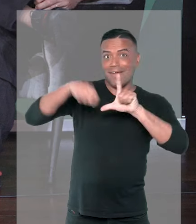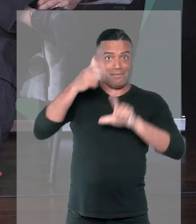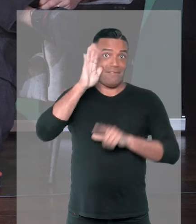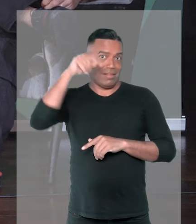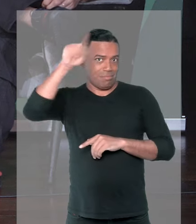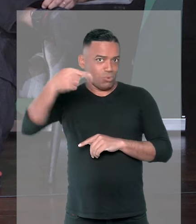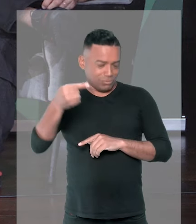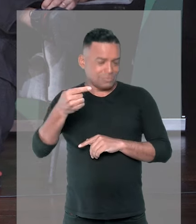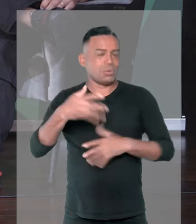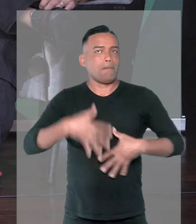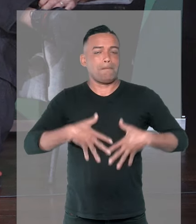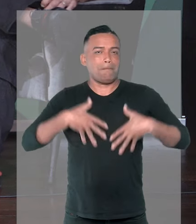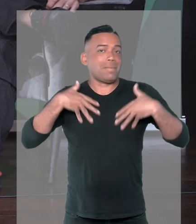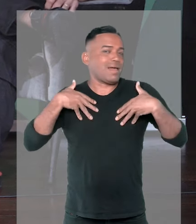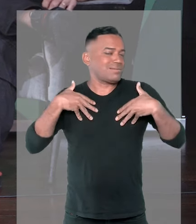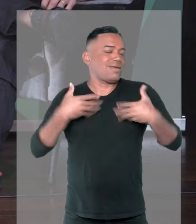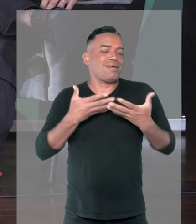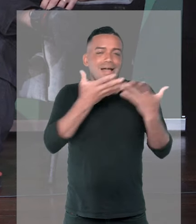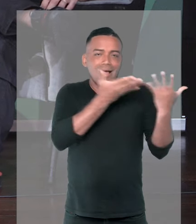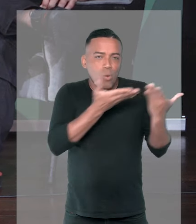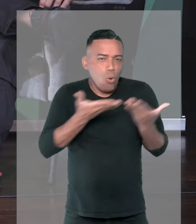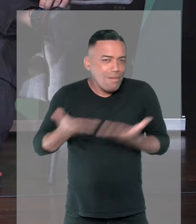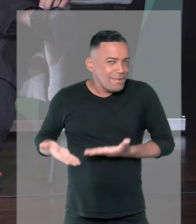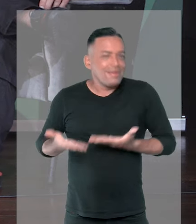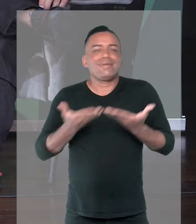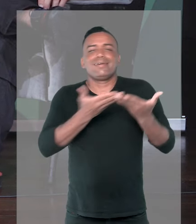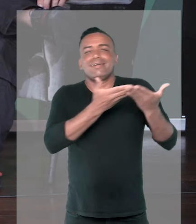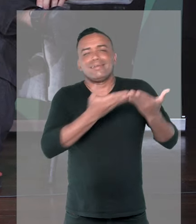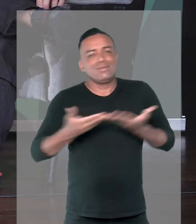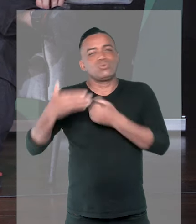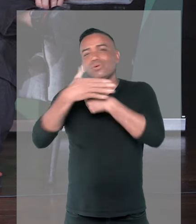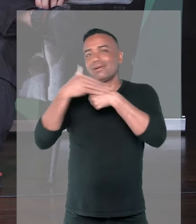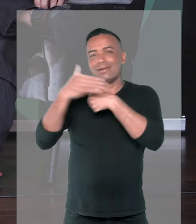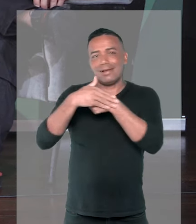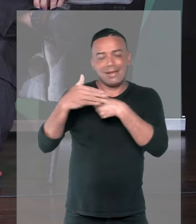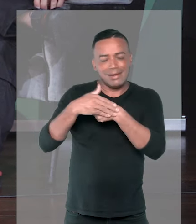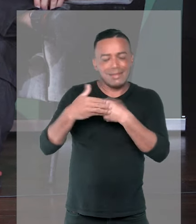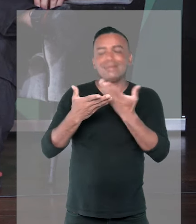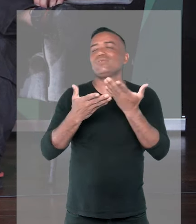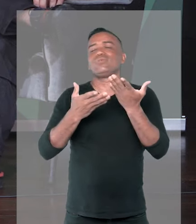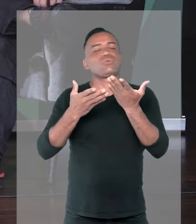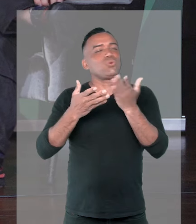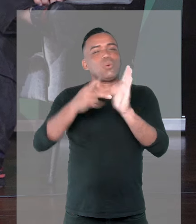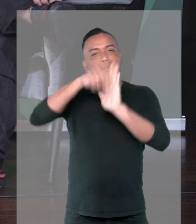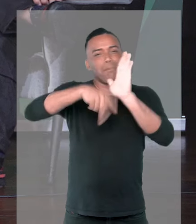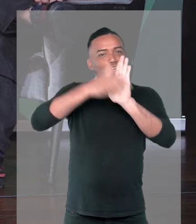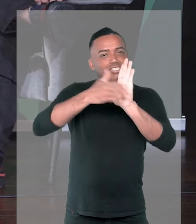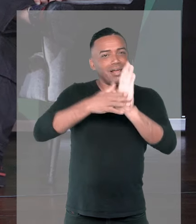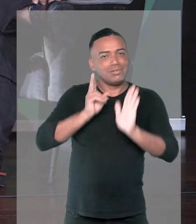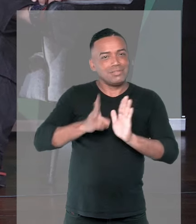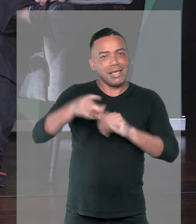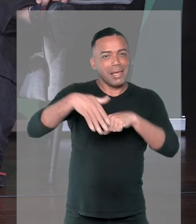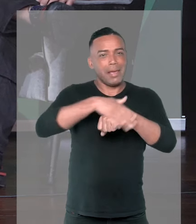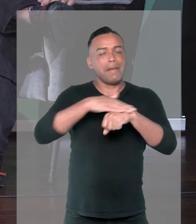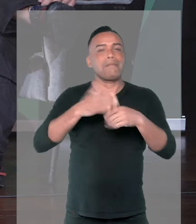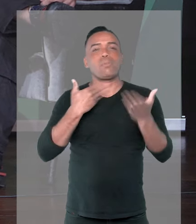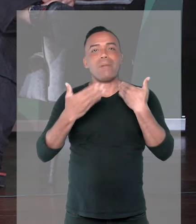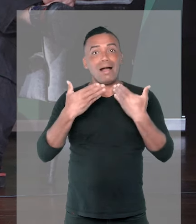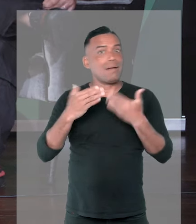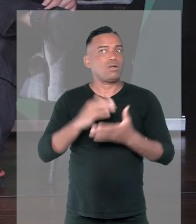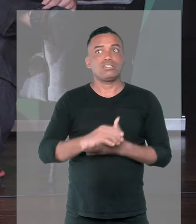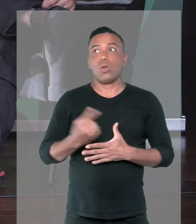aqui eh acolhido e com esse carinho imenso do Afonso e desse projeto que é o único na América Latina Talvez